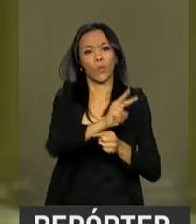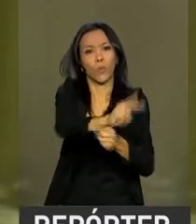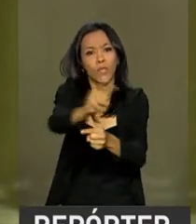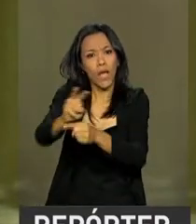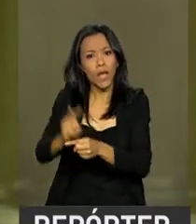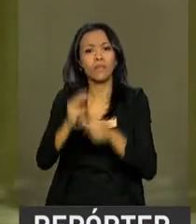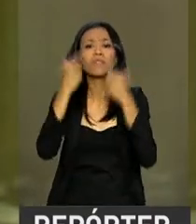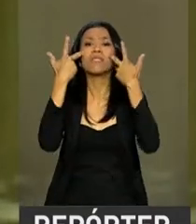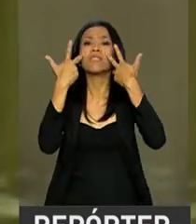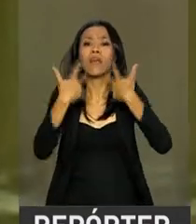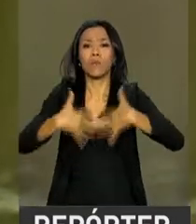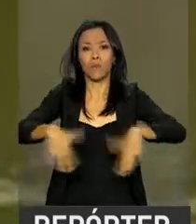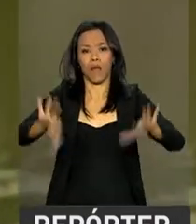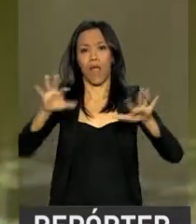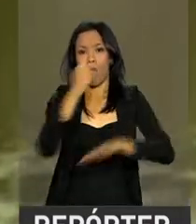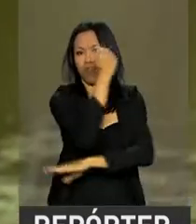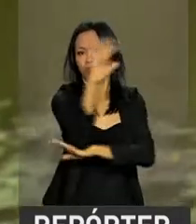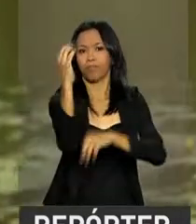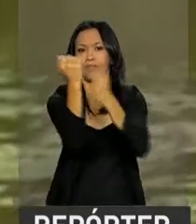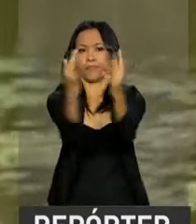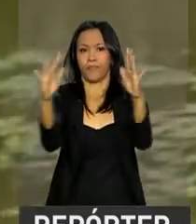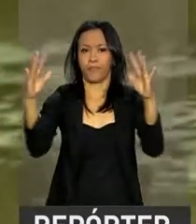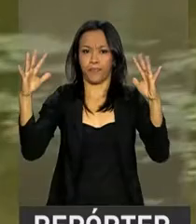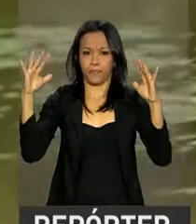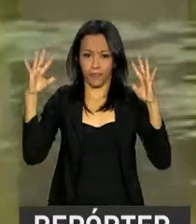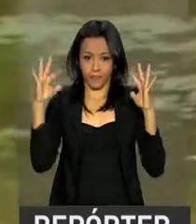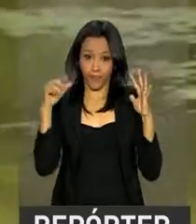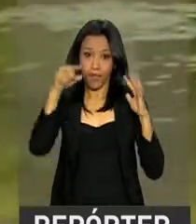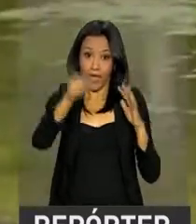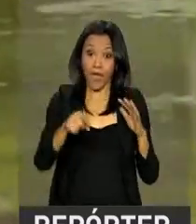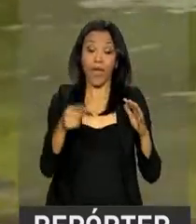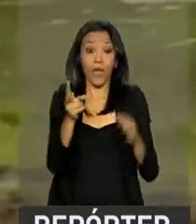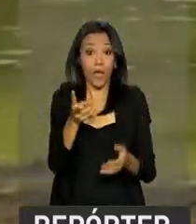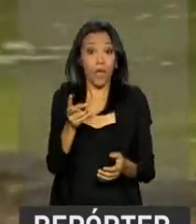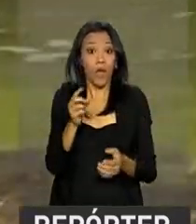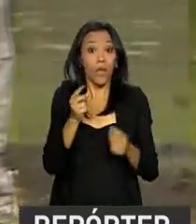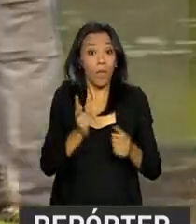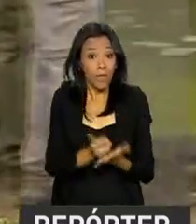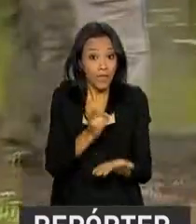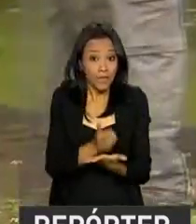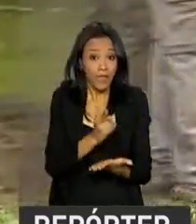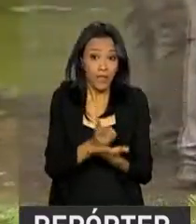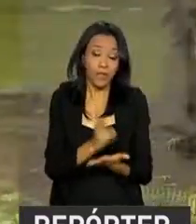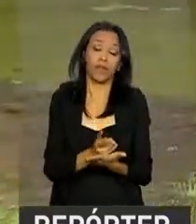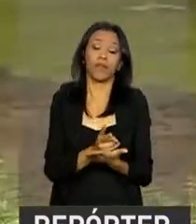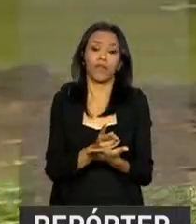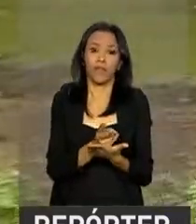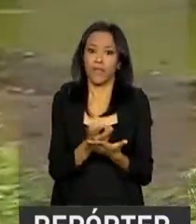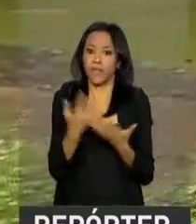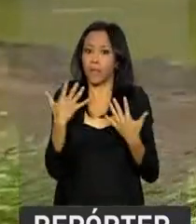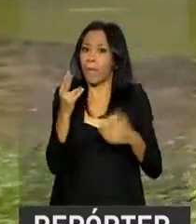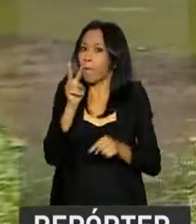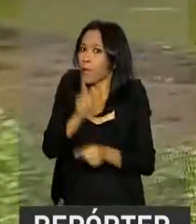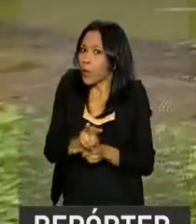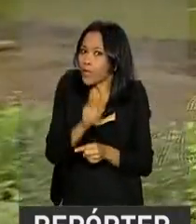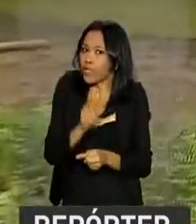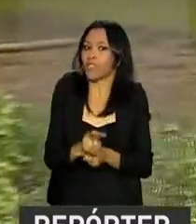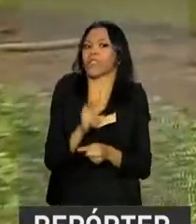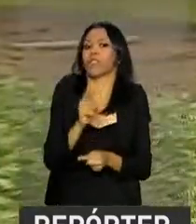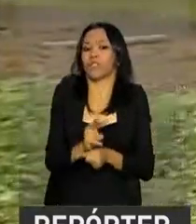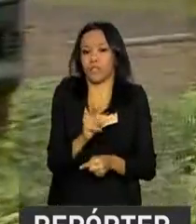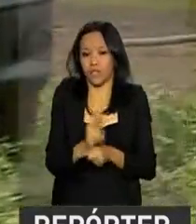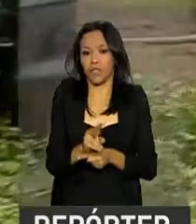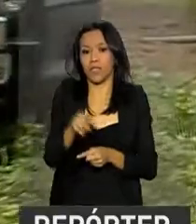vegetação nativa e o desafio por aqui é manter essa área única e tão rica protegida ao mesmo